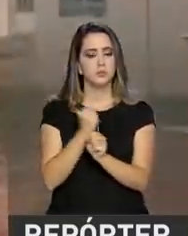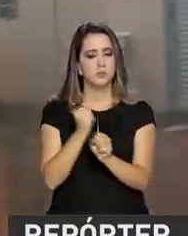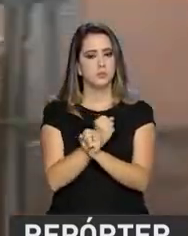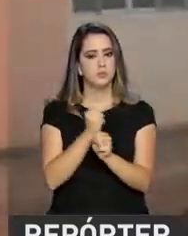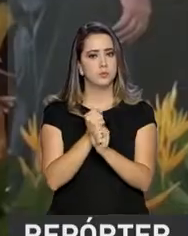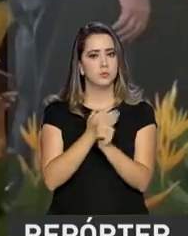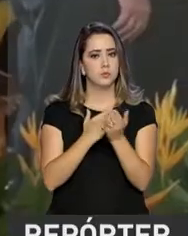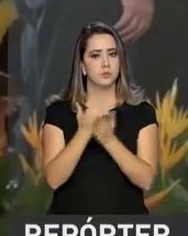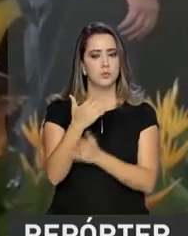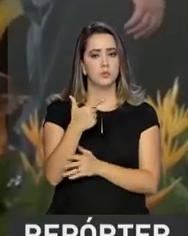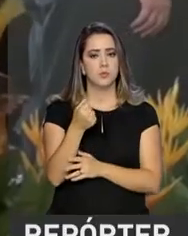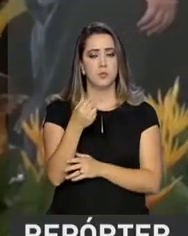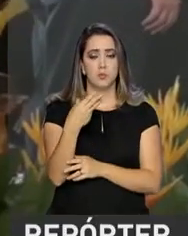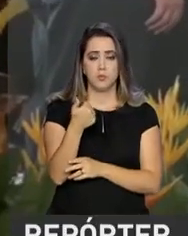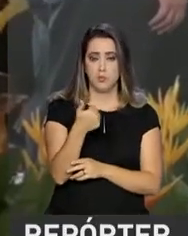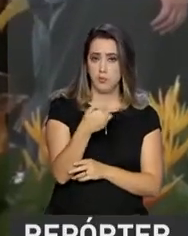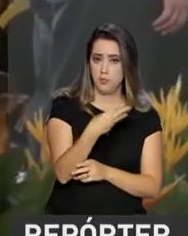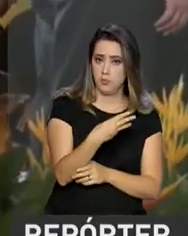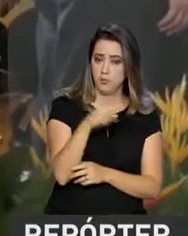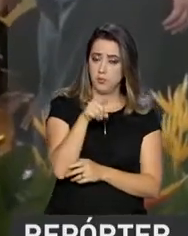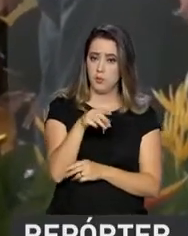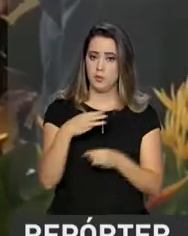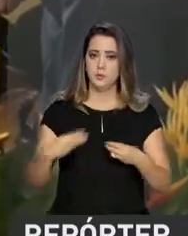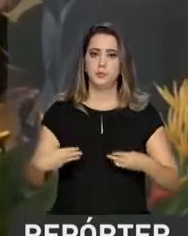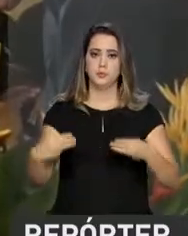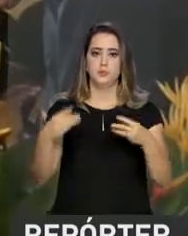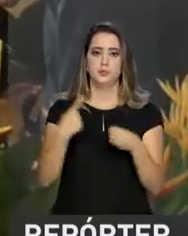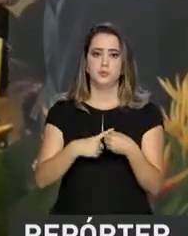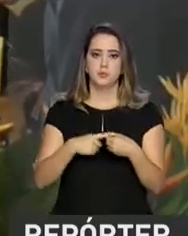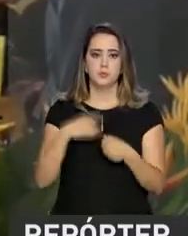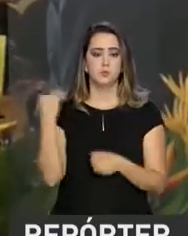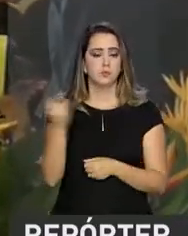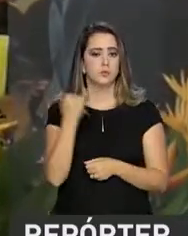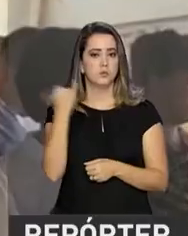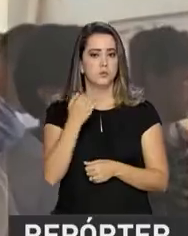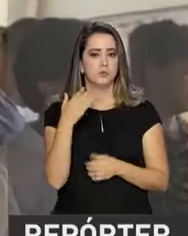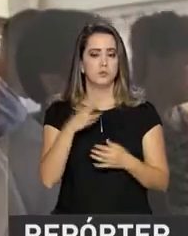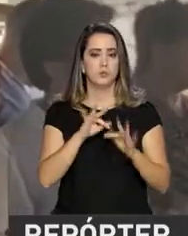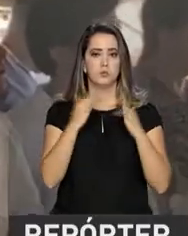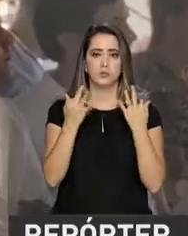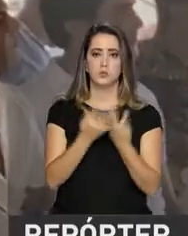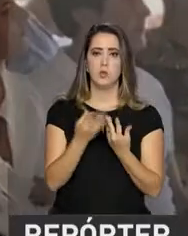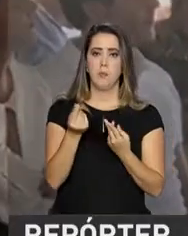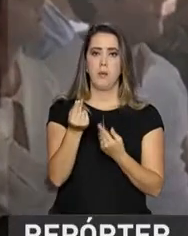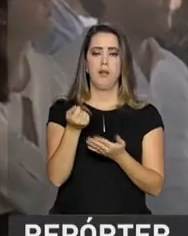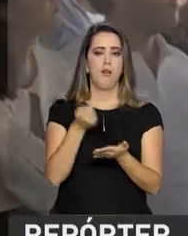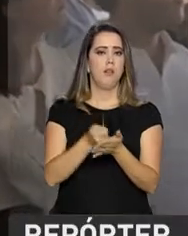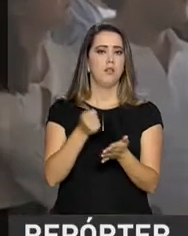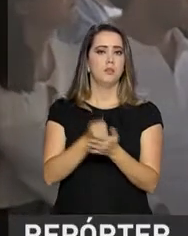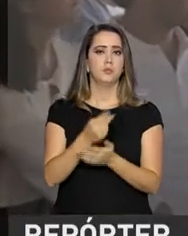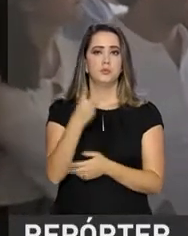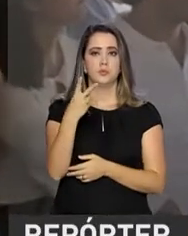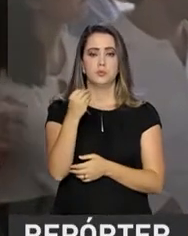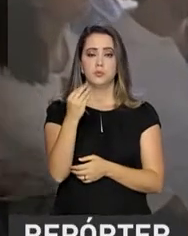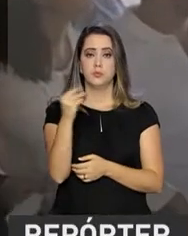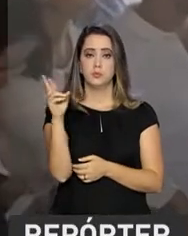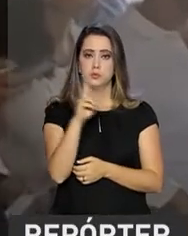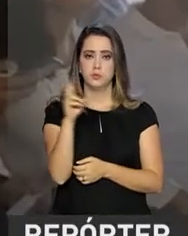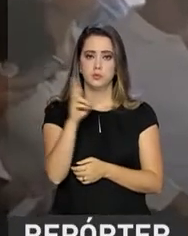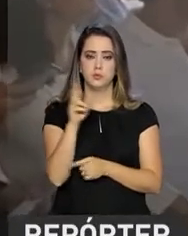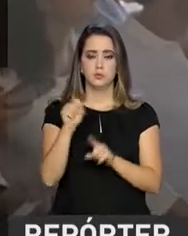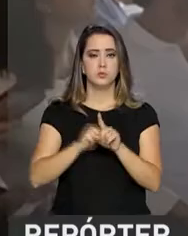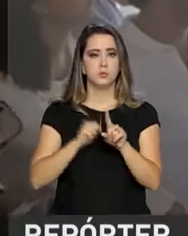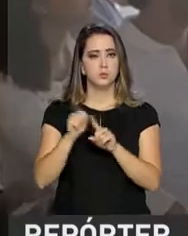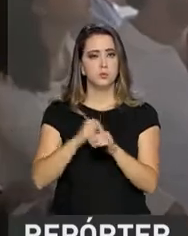2013 o ministro das cidades destacou na ocasião que as famílias vão pagar menos de 200 reais por mês de prestação